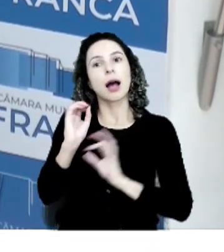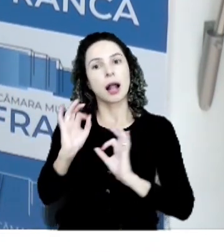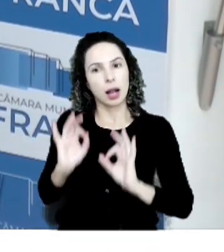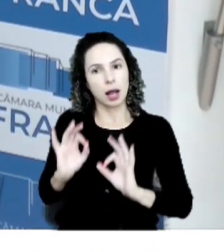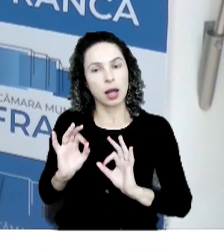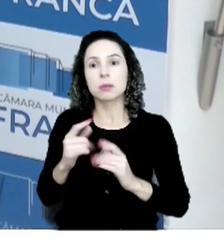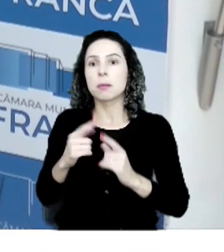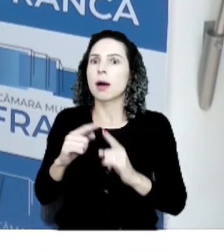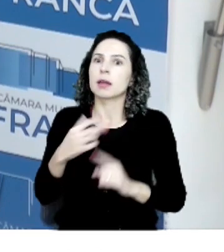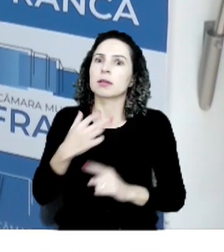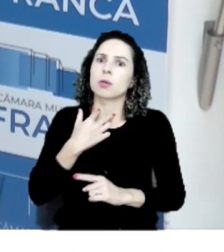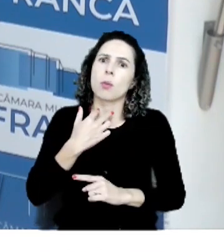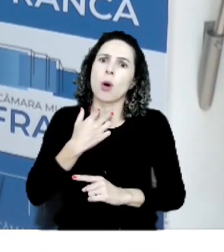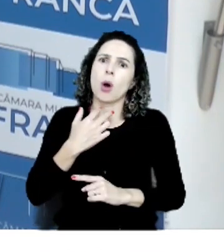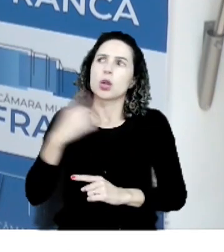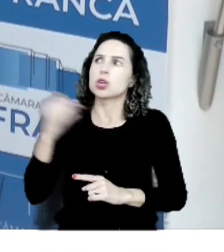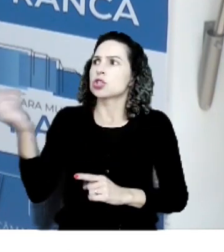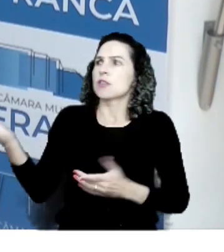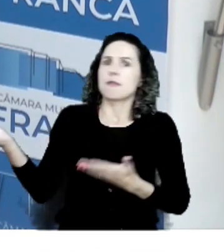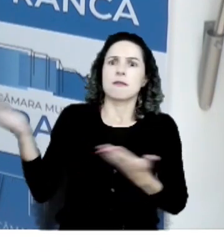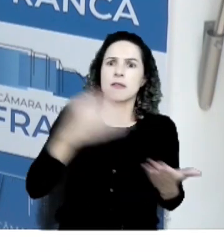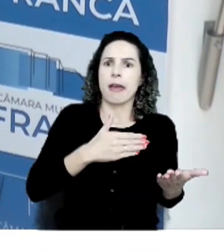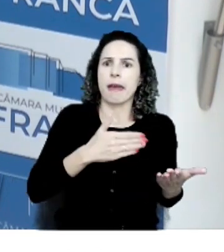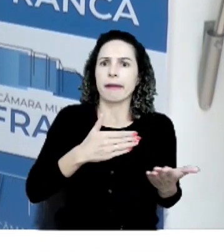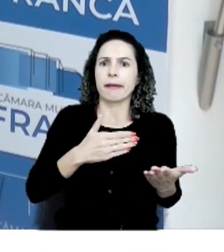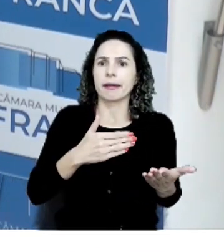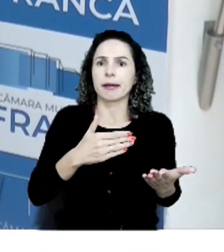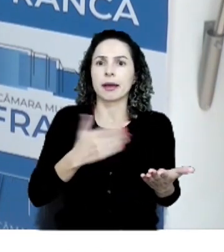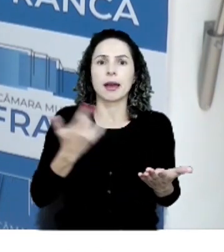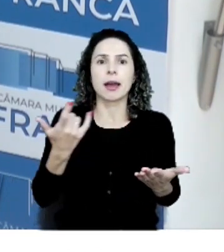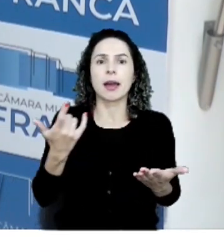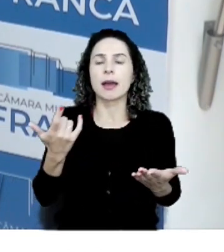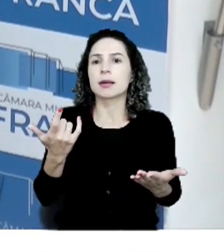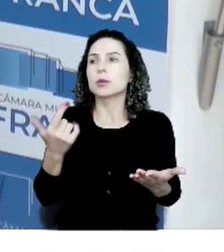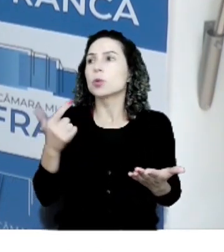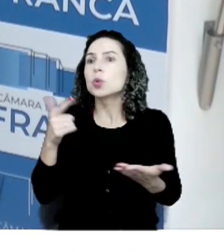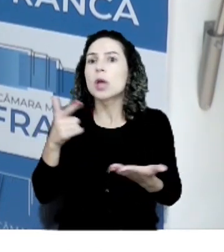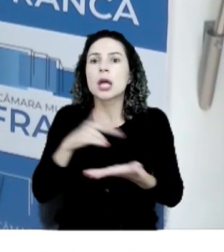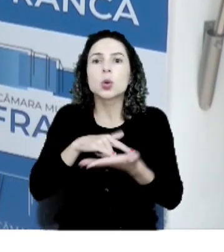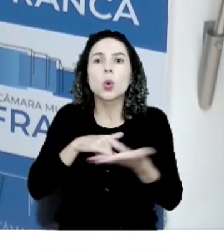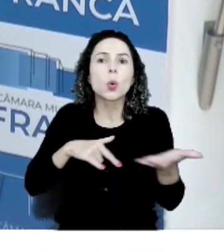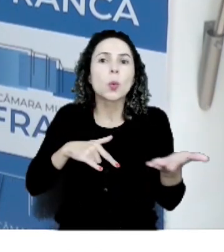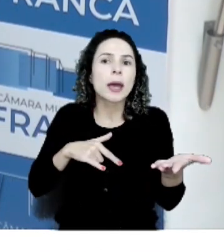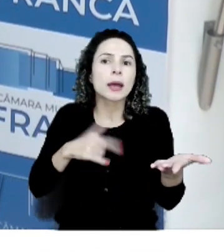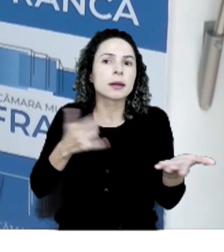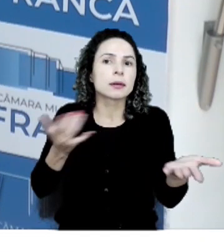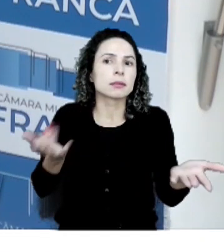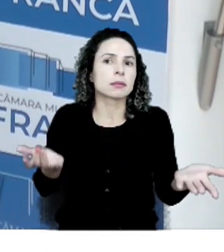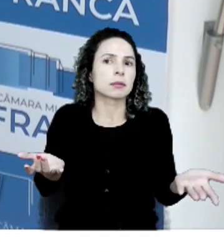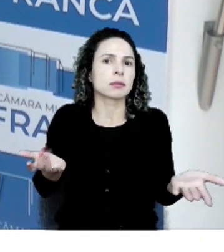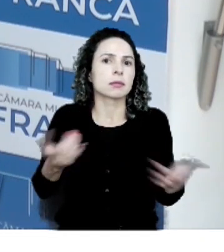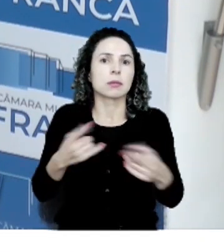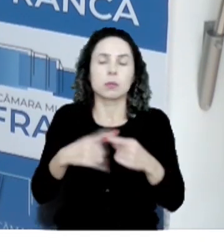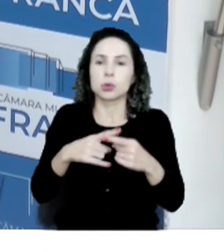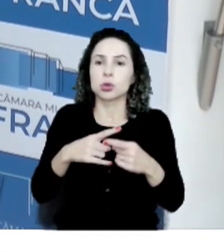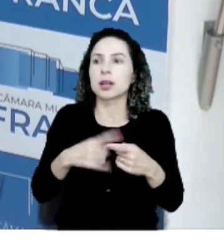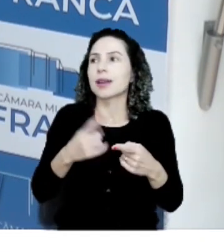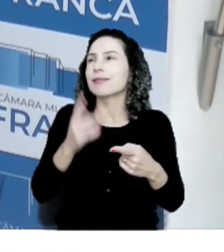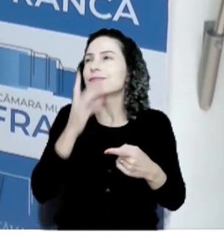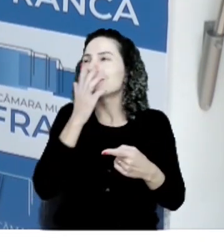não pode mandar para cá sem documento. Por quê? É uma forma de